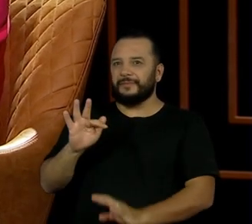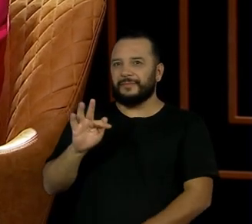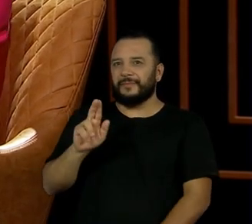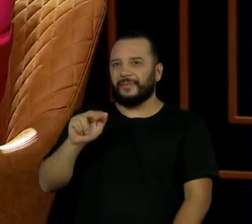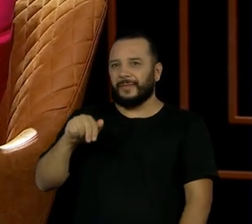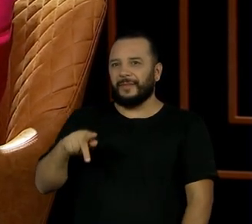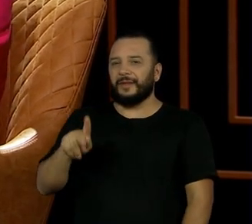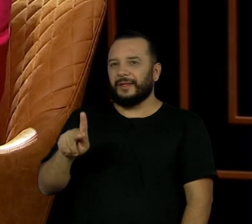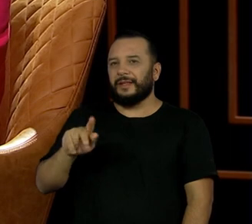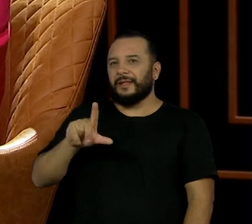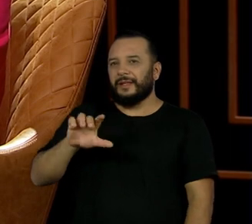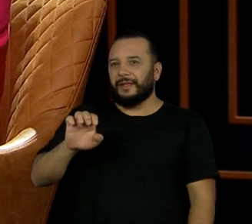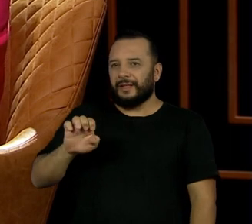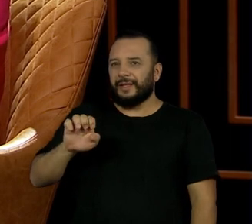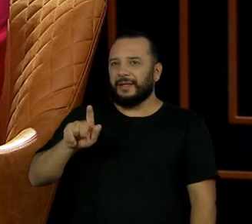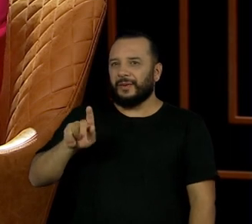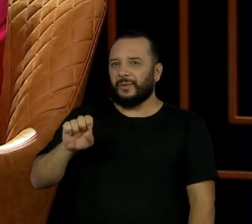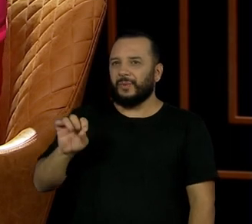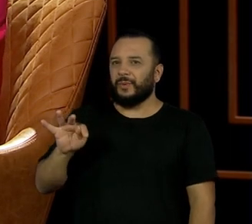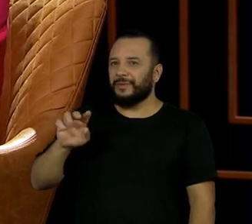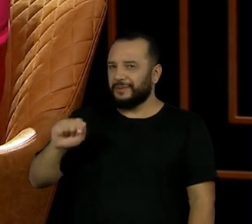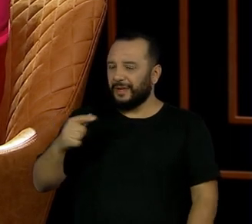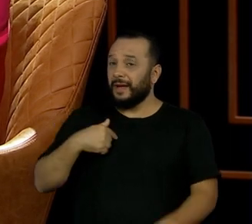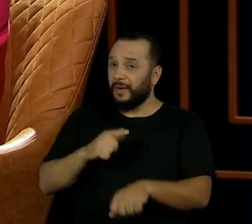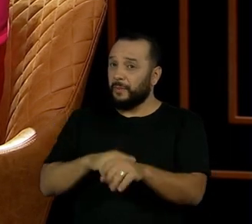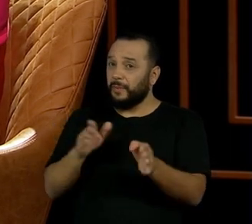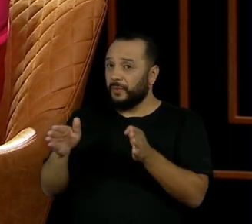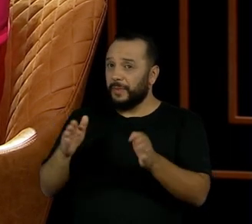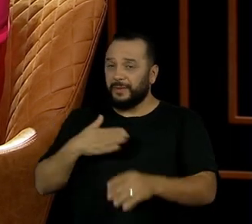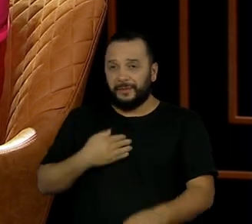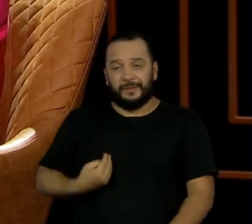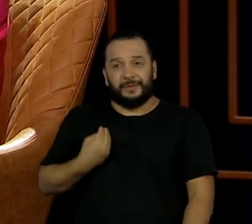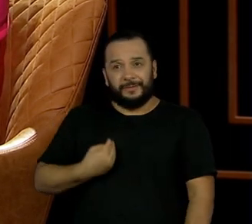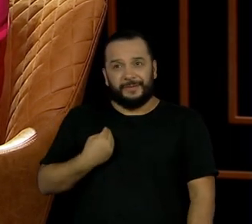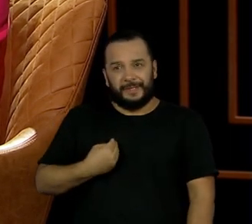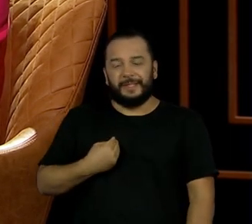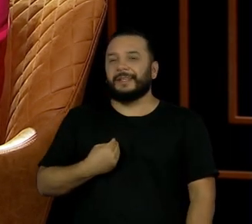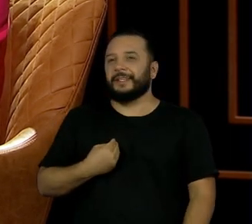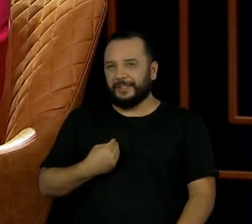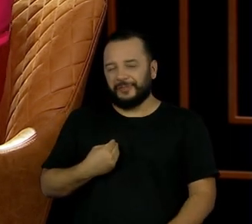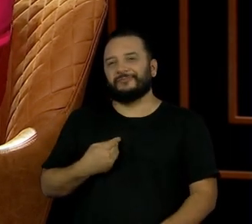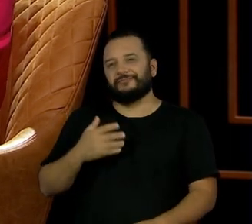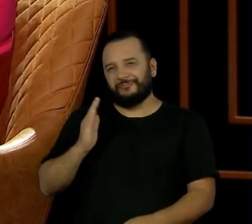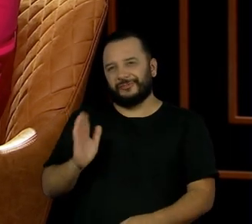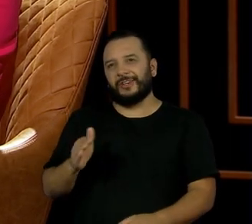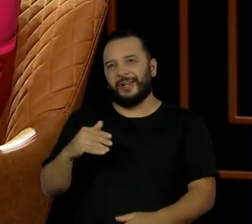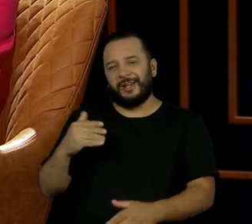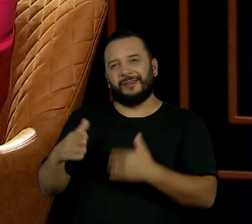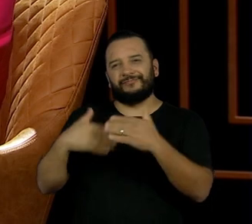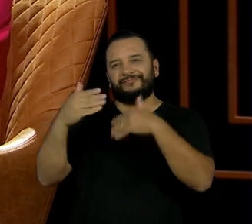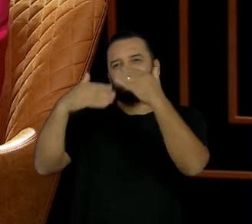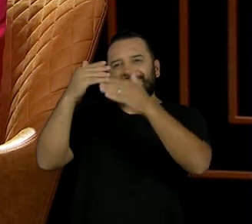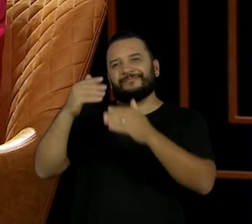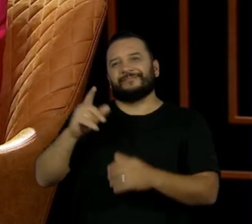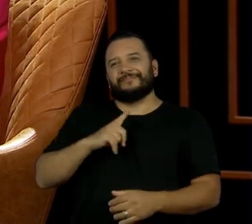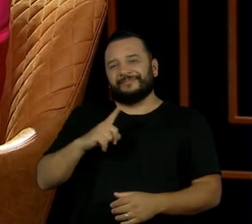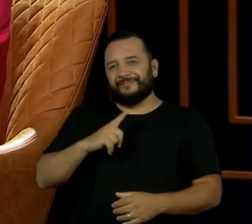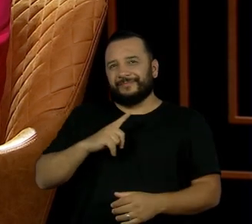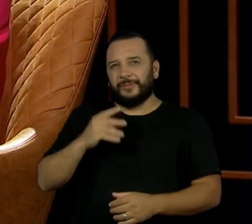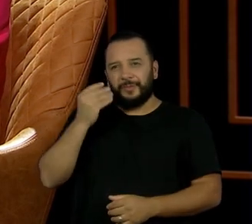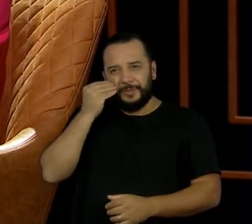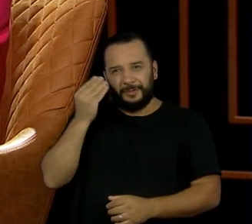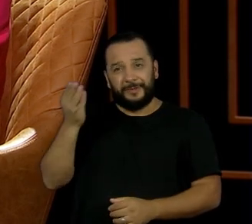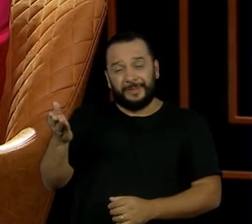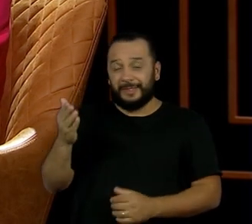foi como linguiça foi um Marco na minha vida eu digo que foi um divisor de águas culpe um beijo para você obrigada por